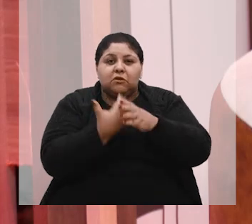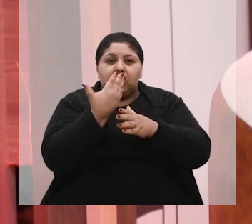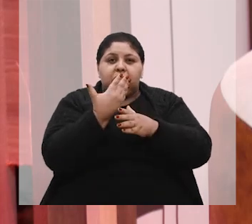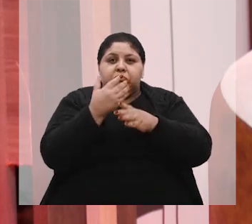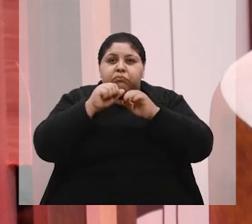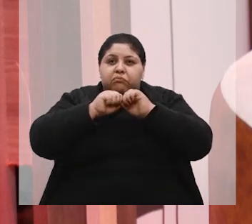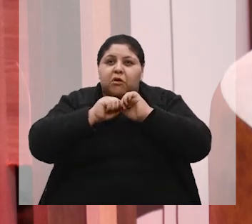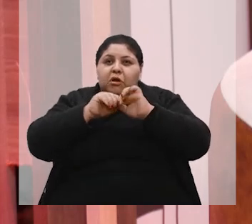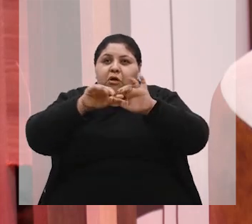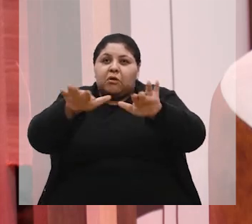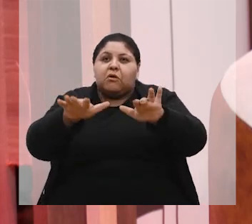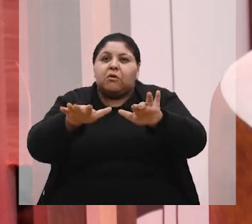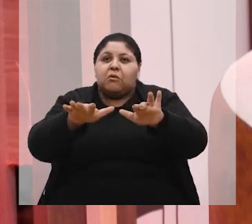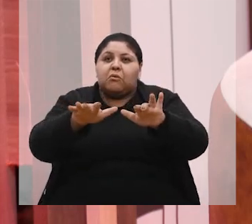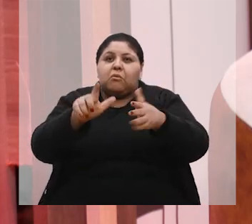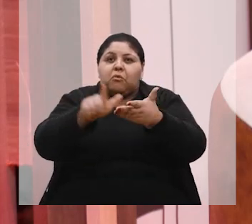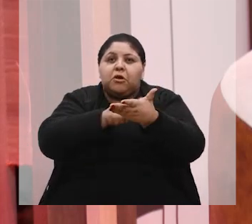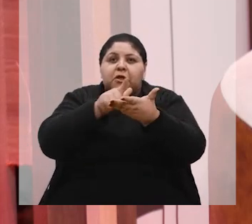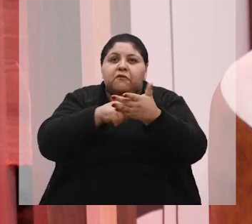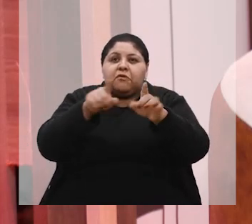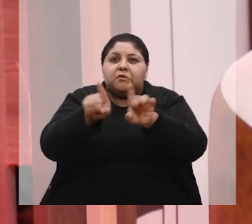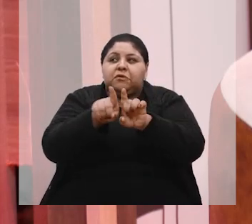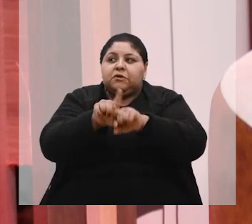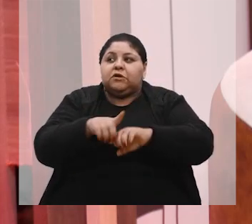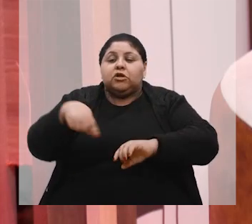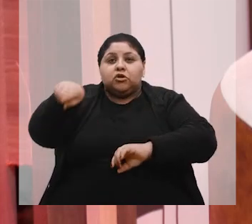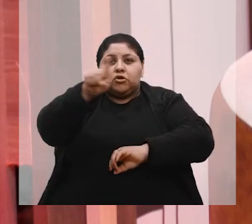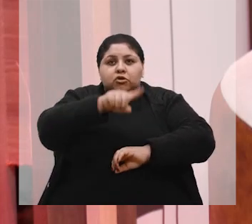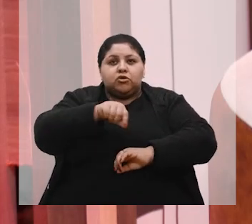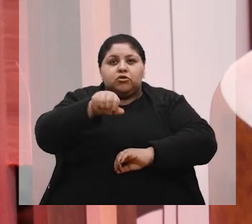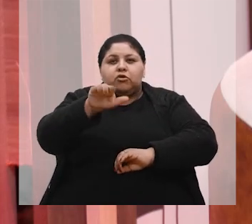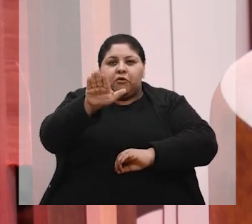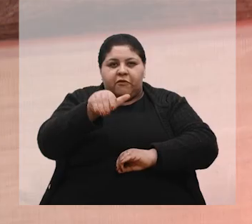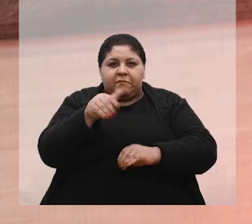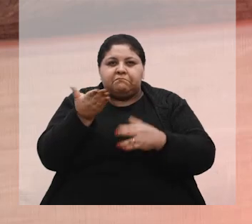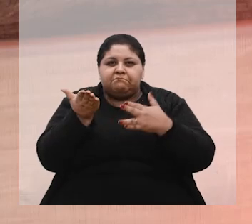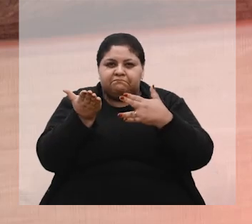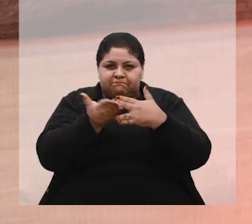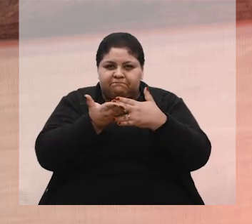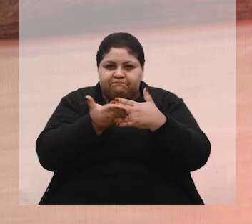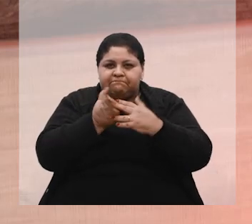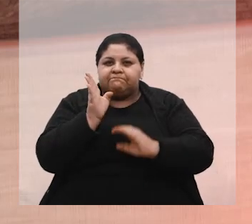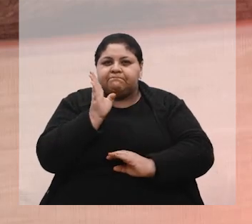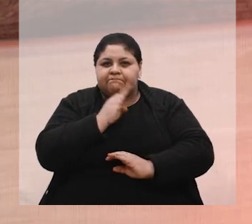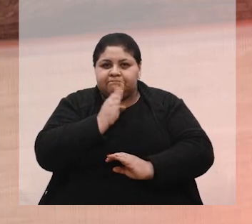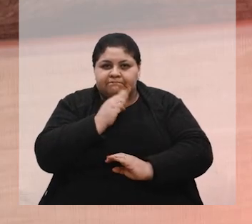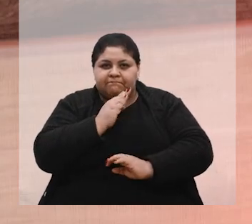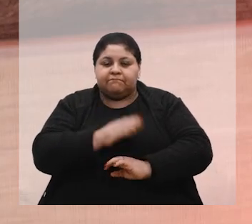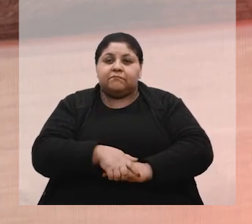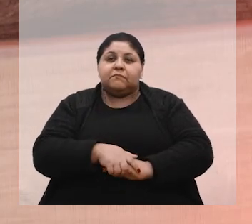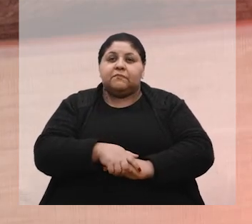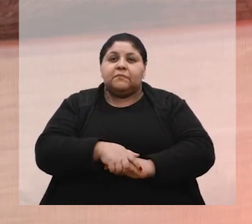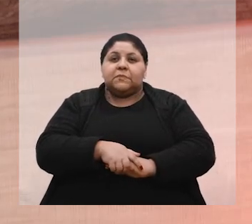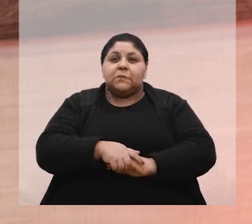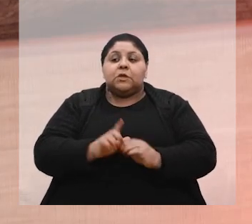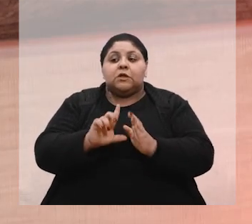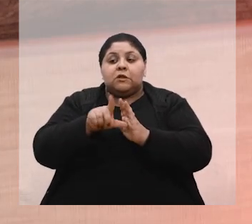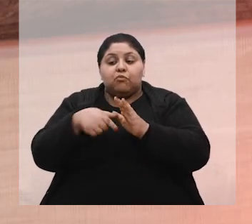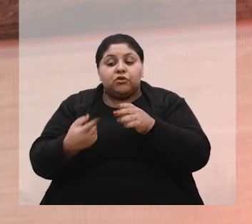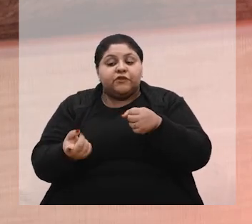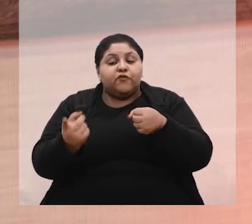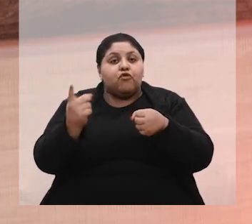para divulgar a produção literária delas, assim. Nós vamos chamar um breve intervalo, Nil, e no que nós